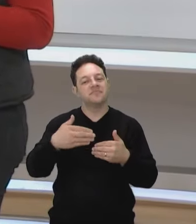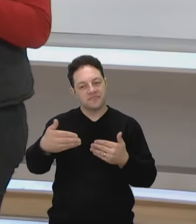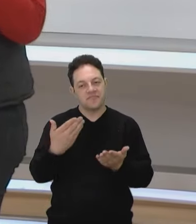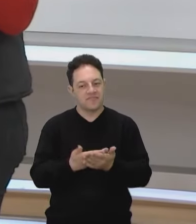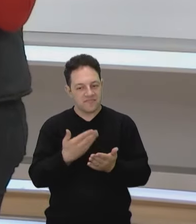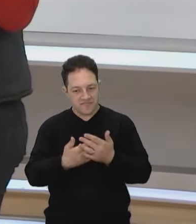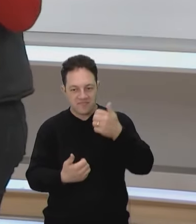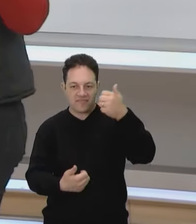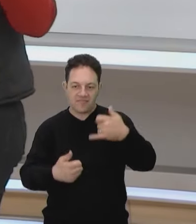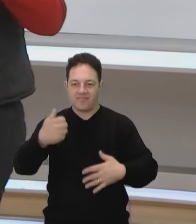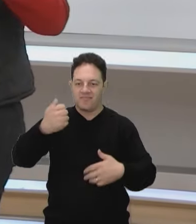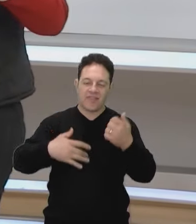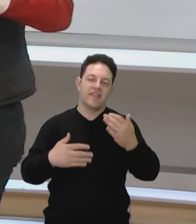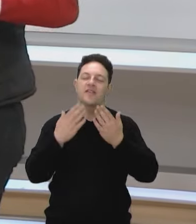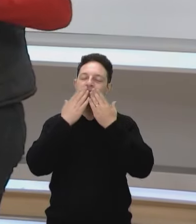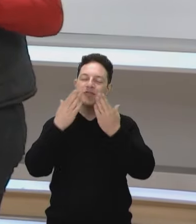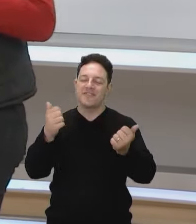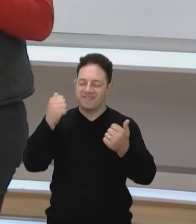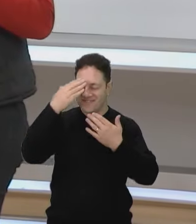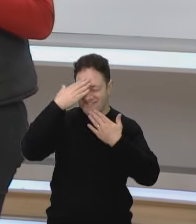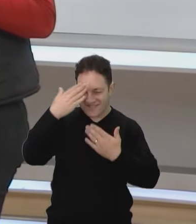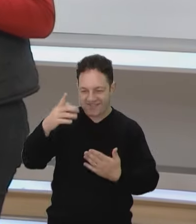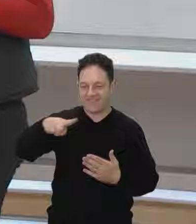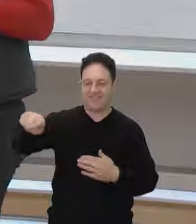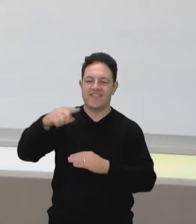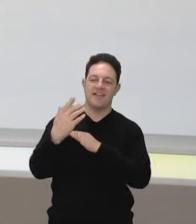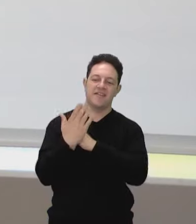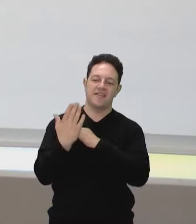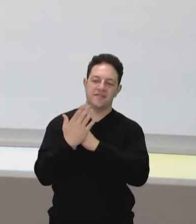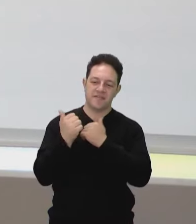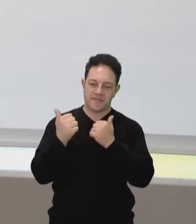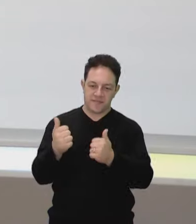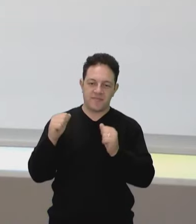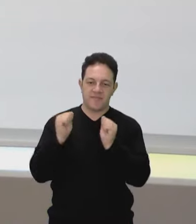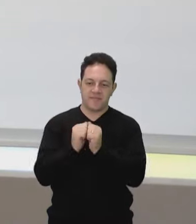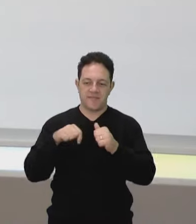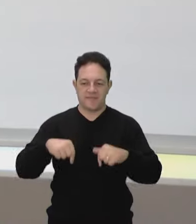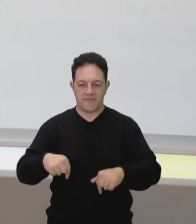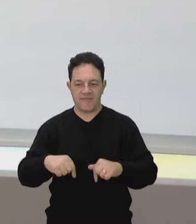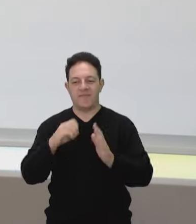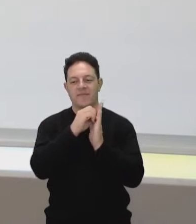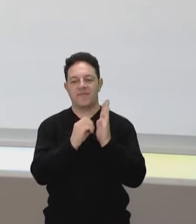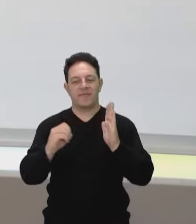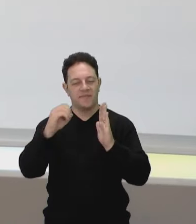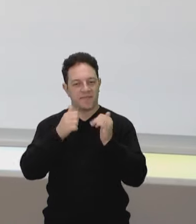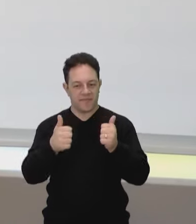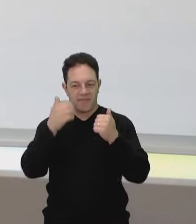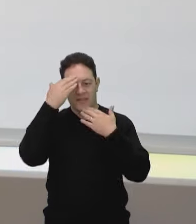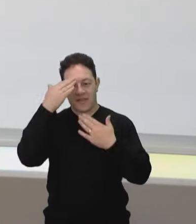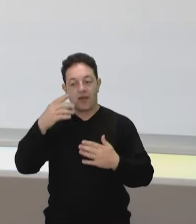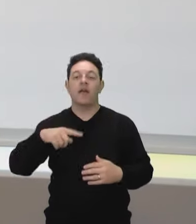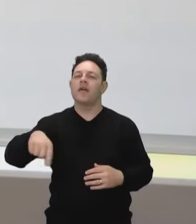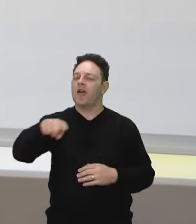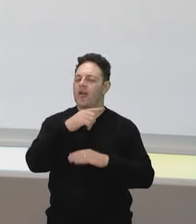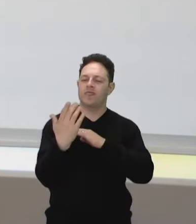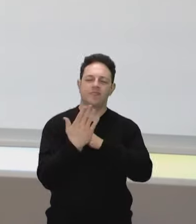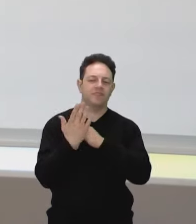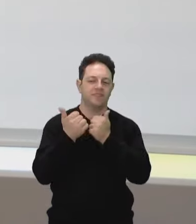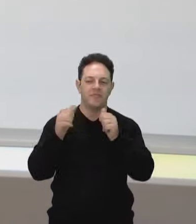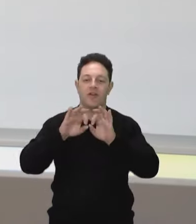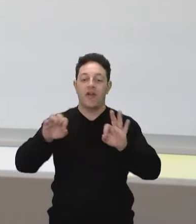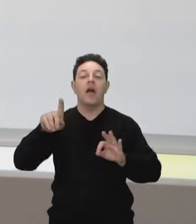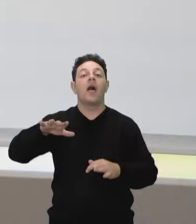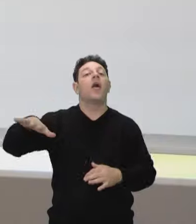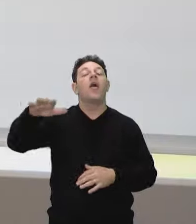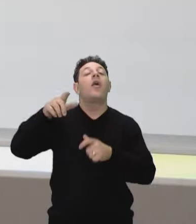aula. Heitor e Suelen, um beijão para vocês. Muito, muito obrigada por estarem aqui no Centro de Mídias comigo. Vocês arrasaram, eles são da região